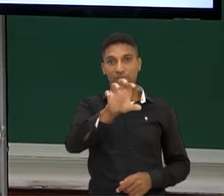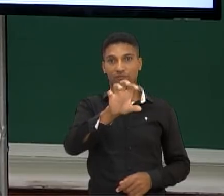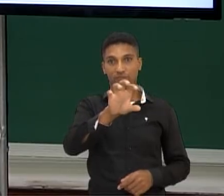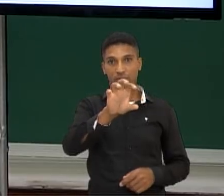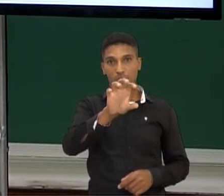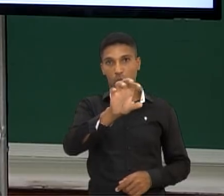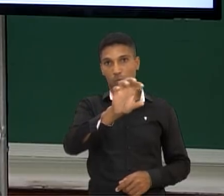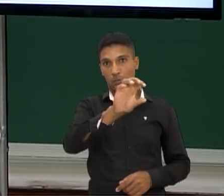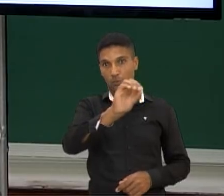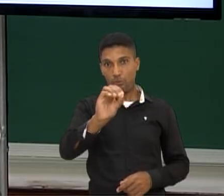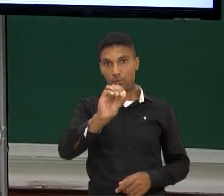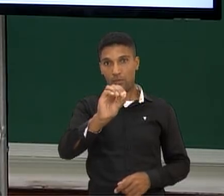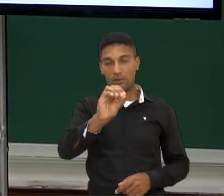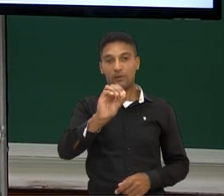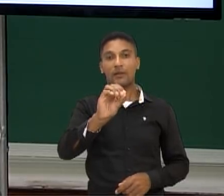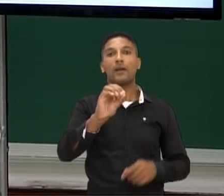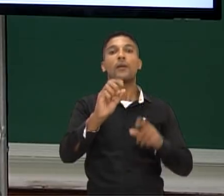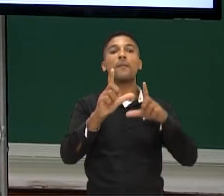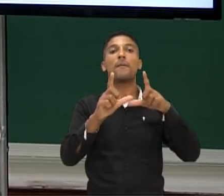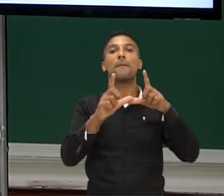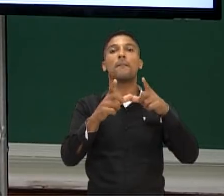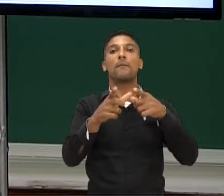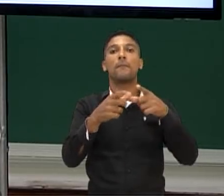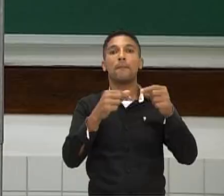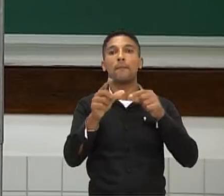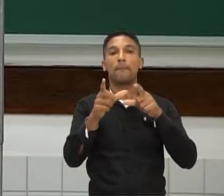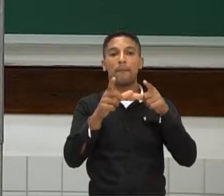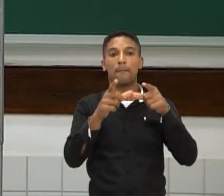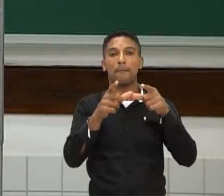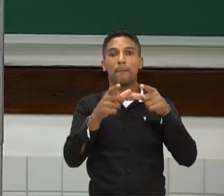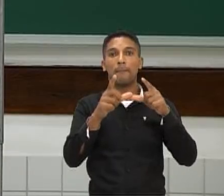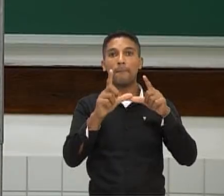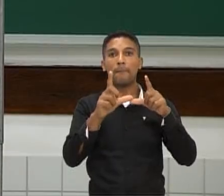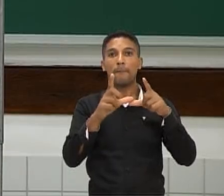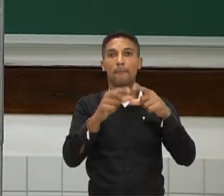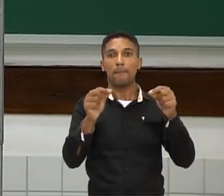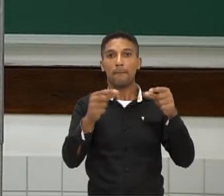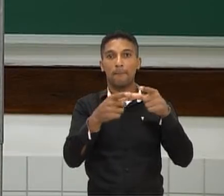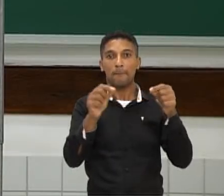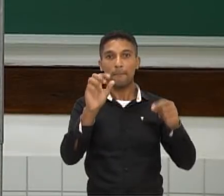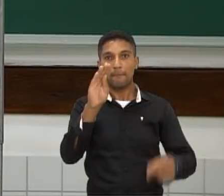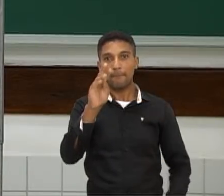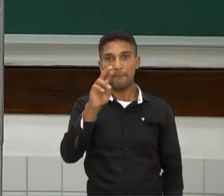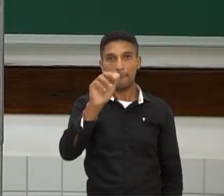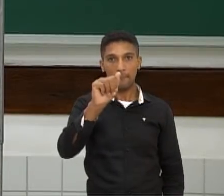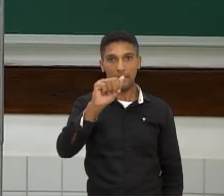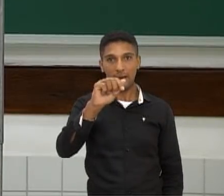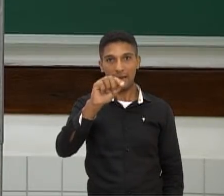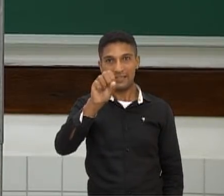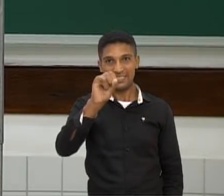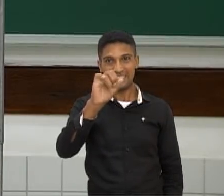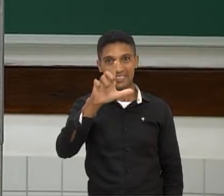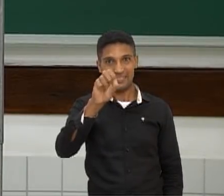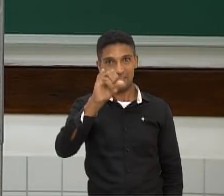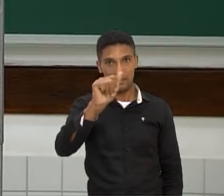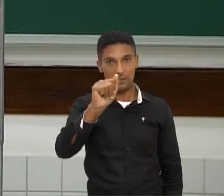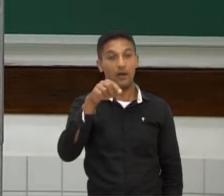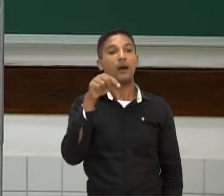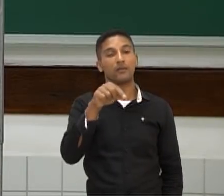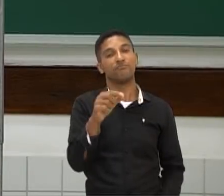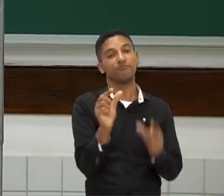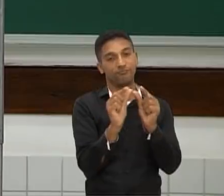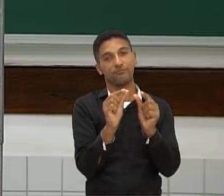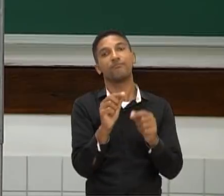região ali do Pantanal, lembram da imagem do Pantanal? Uma planície inundável. Ali